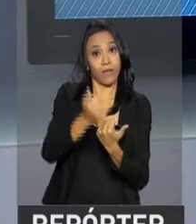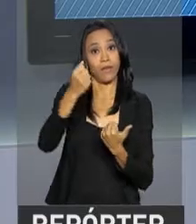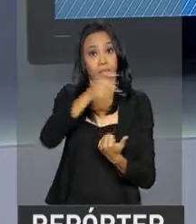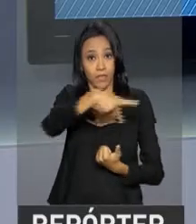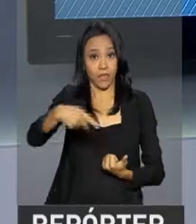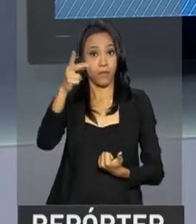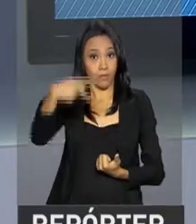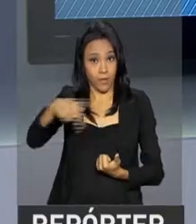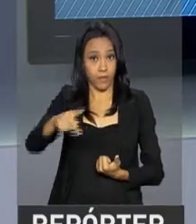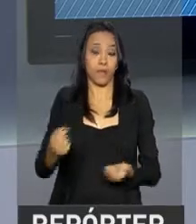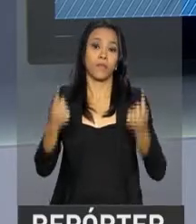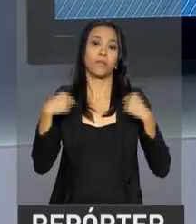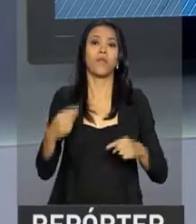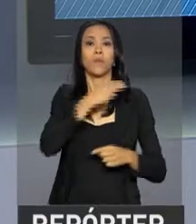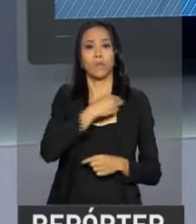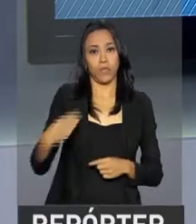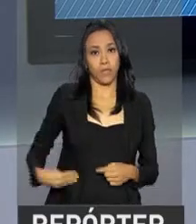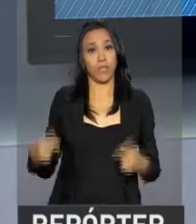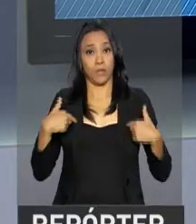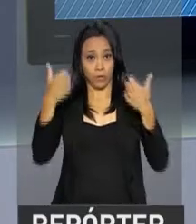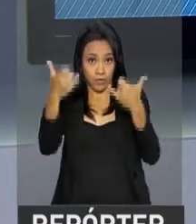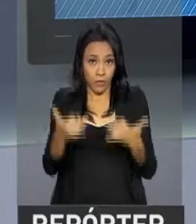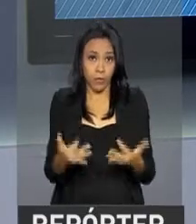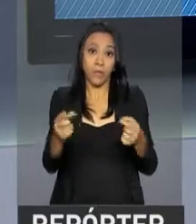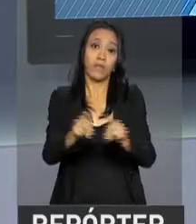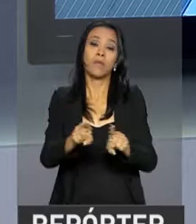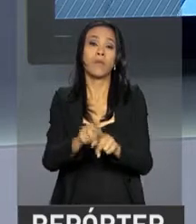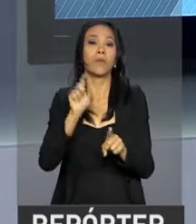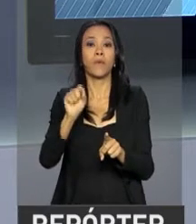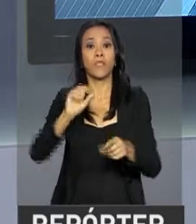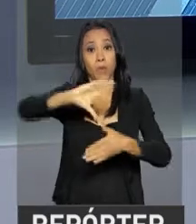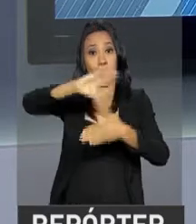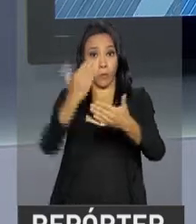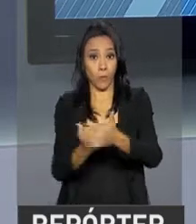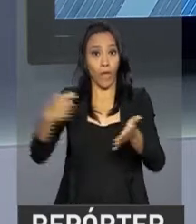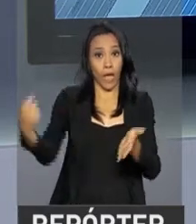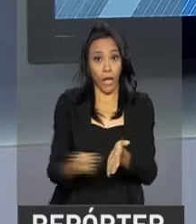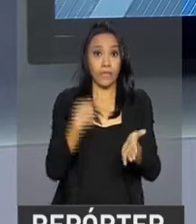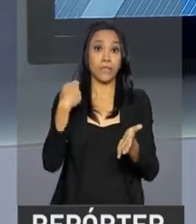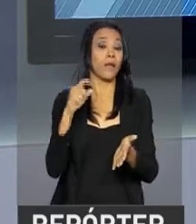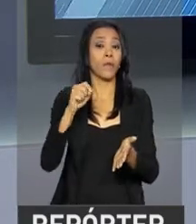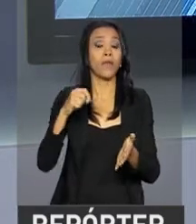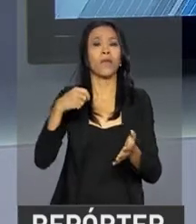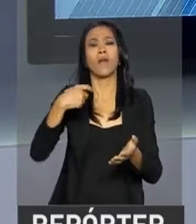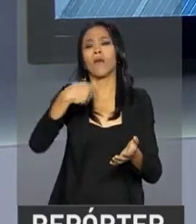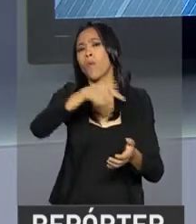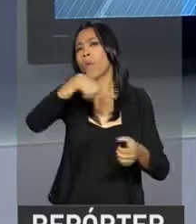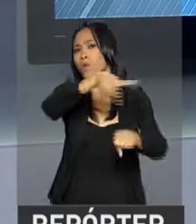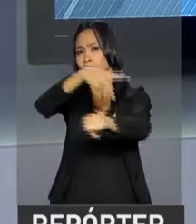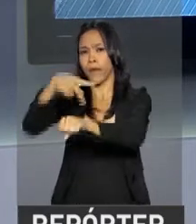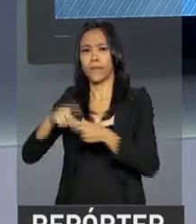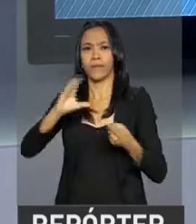o ministro das relações exteriores também destacou a possibilidade de o mercosul assinar acordos com outros países como o canadá